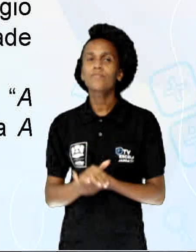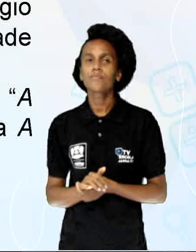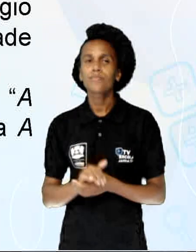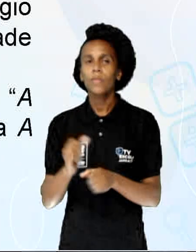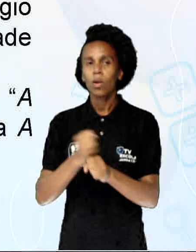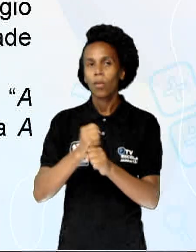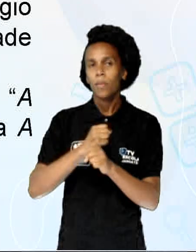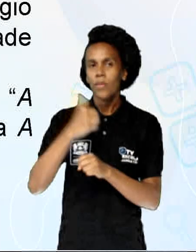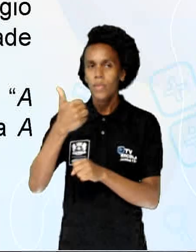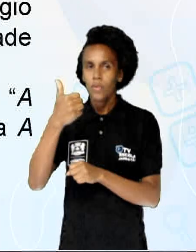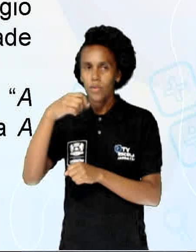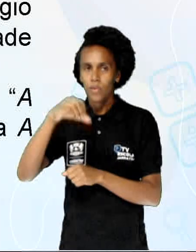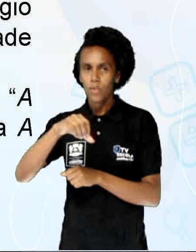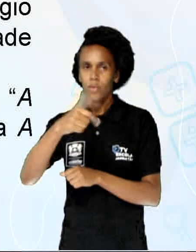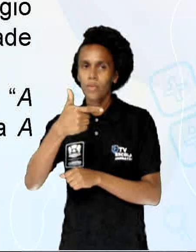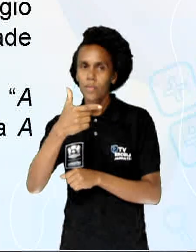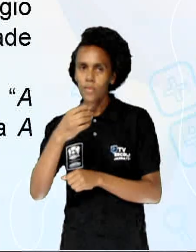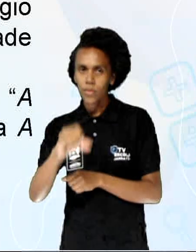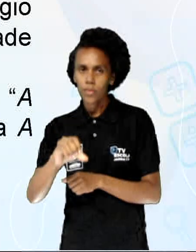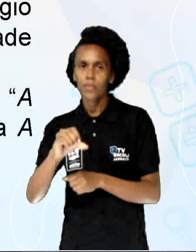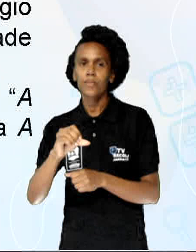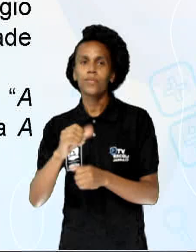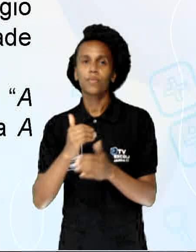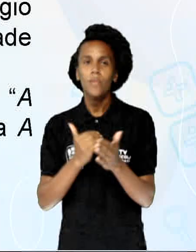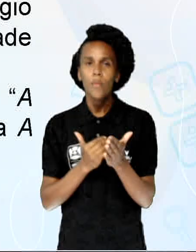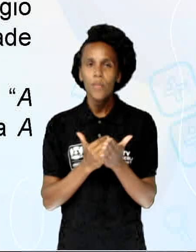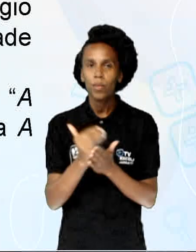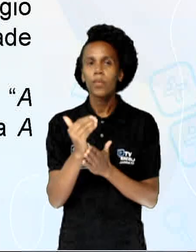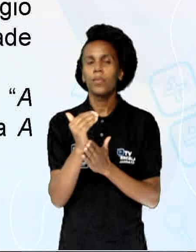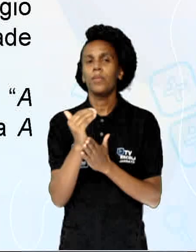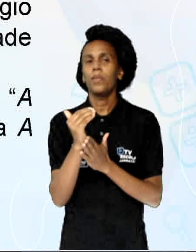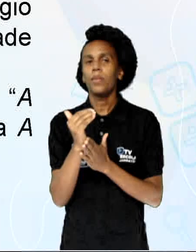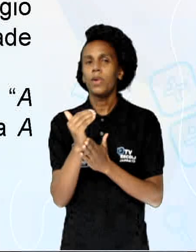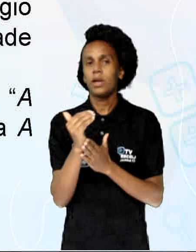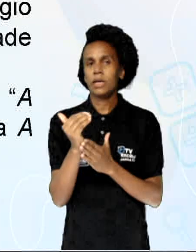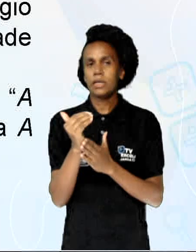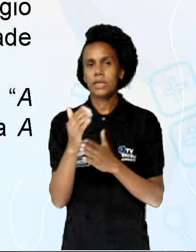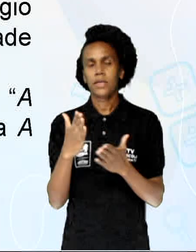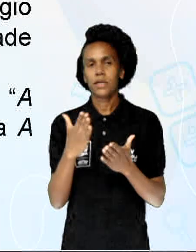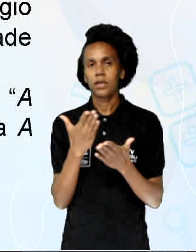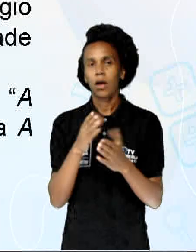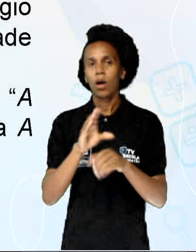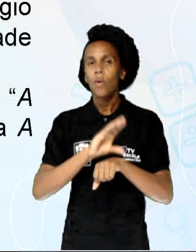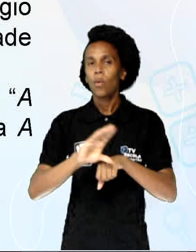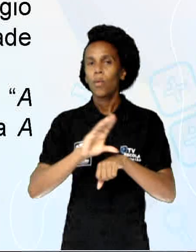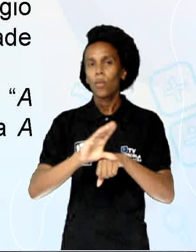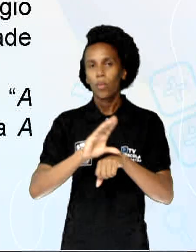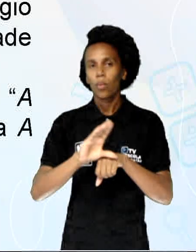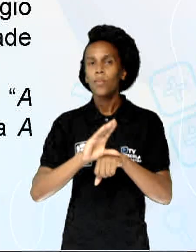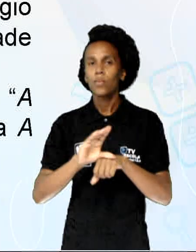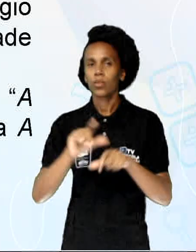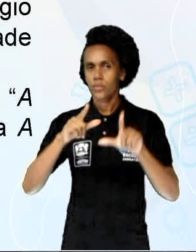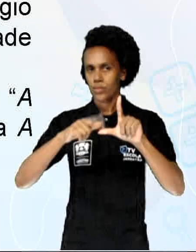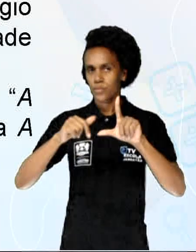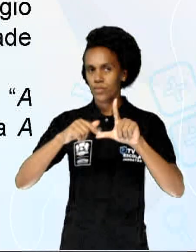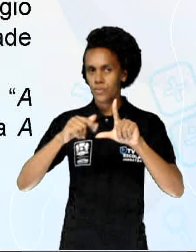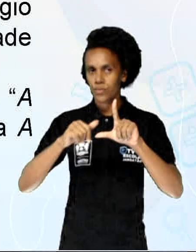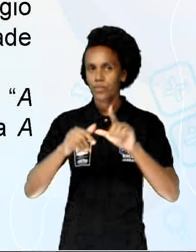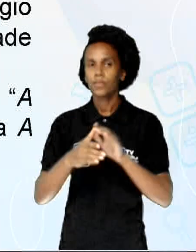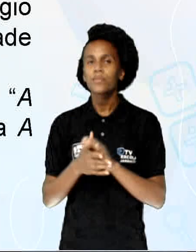seguinte ingressa na Faculdade de Direito da Rua Caté. O primeiro poema publicado de Vinícius de Moraes,